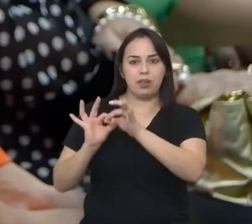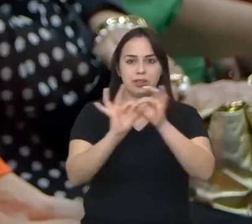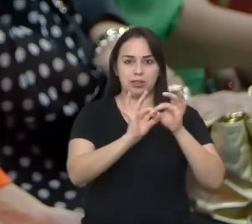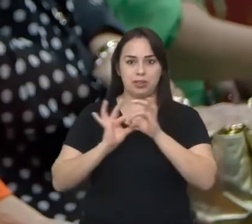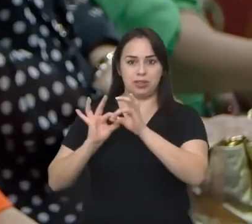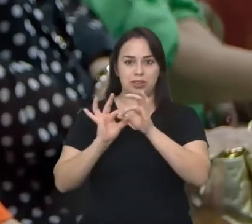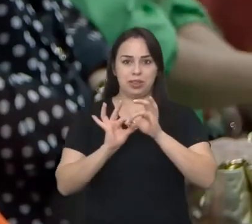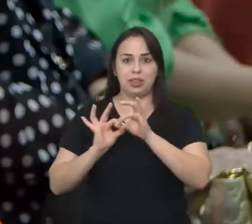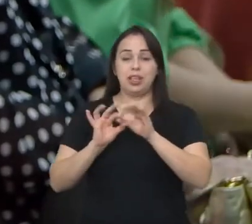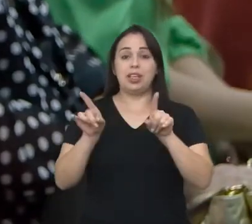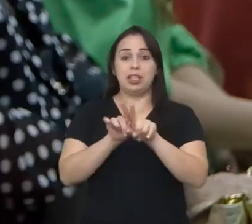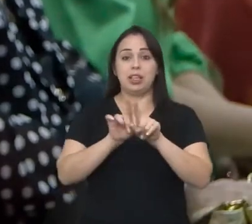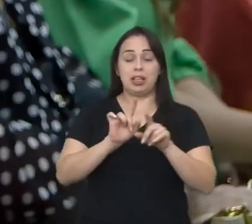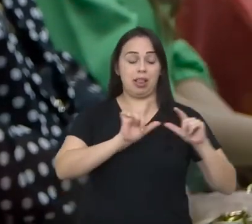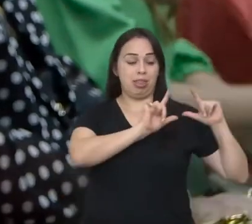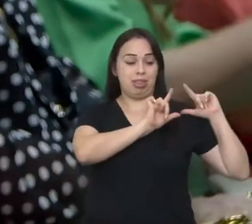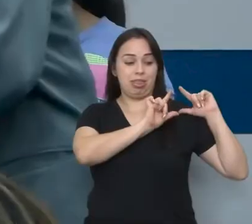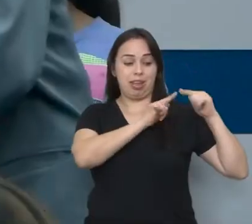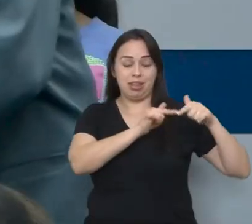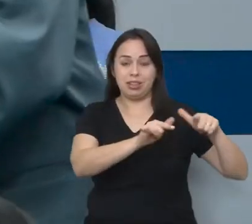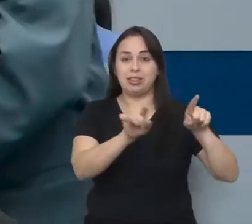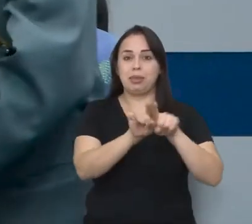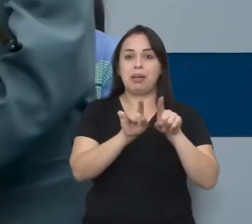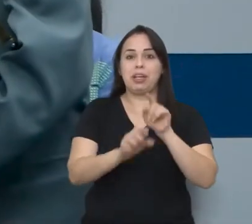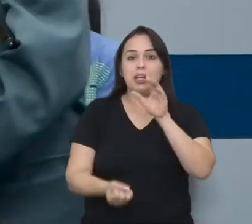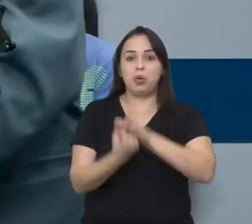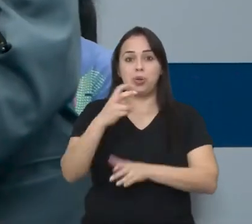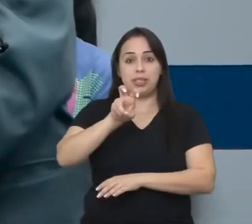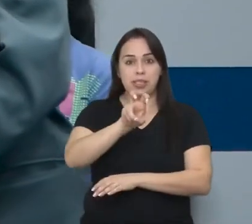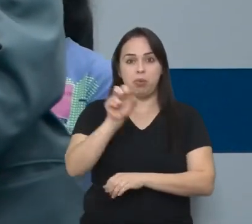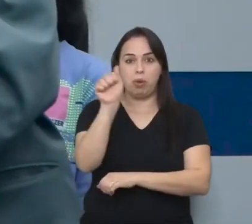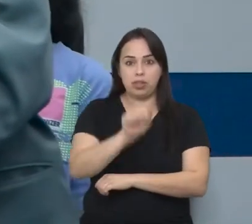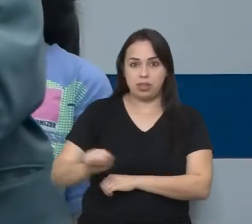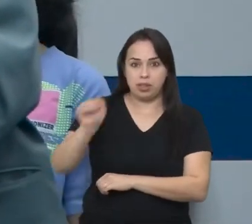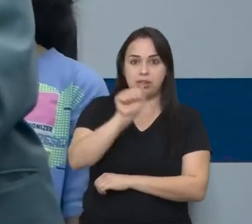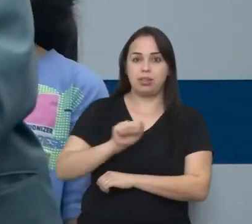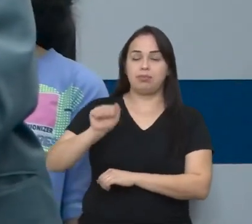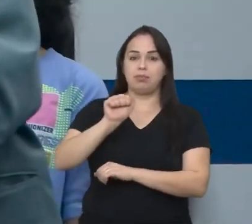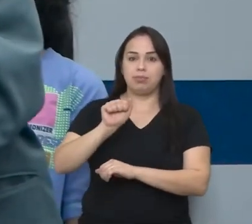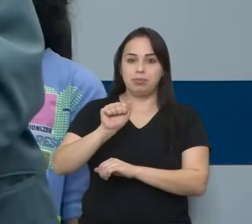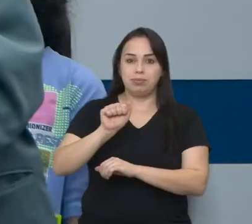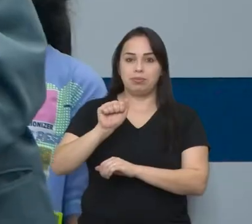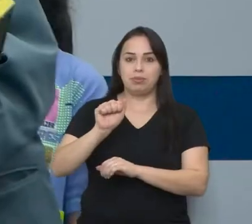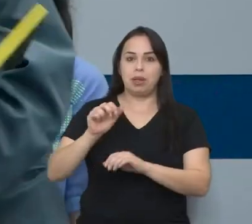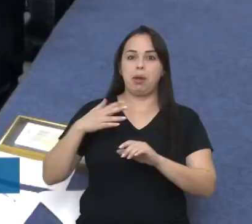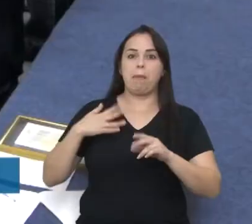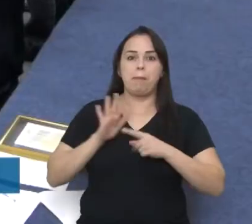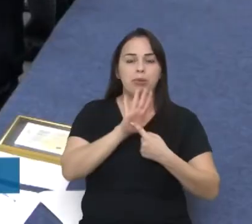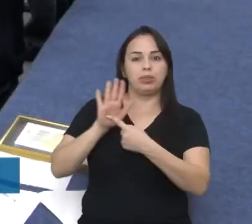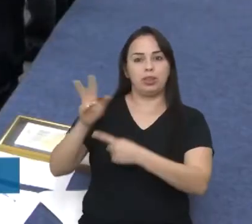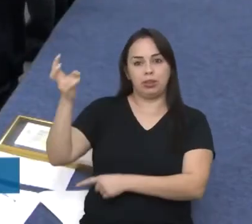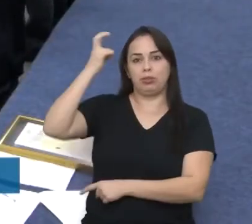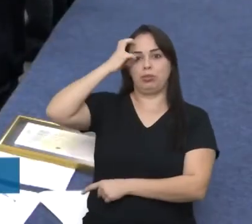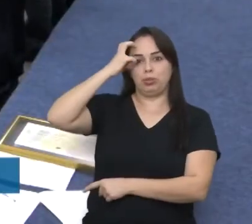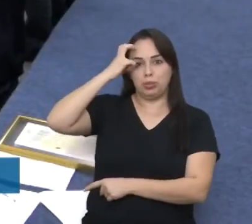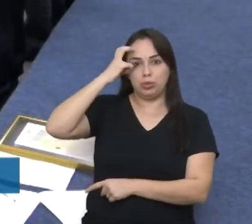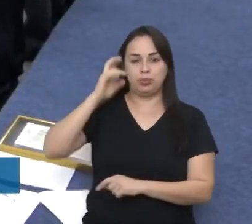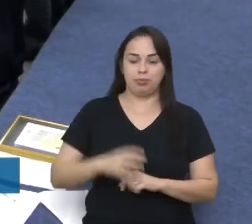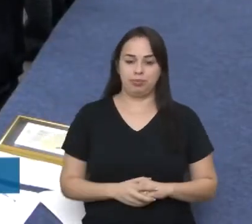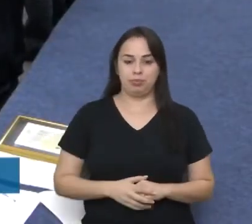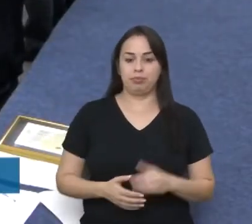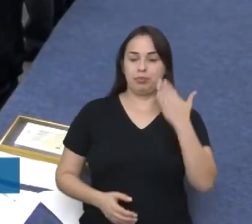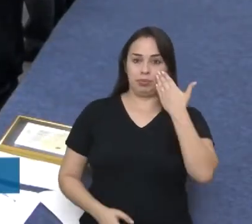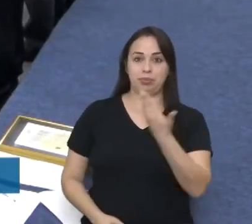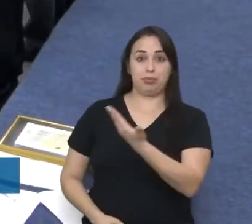suas raízes culturais e esportivas, fortalecendo o convívio social de imigrantes e descendentes, dando origem a 5